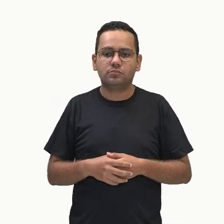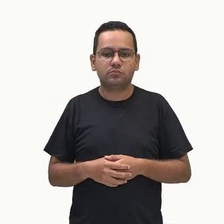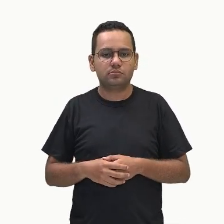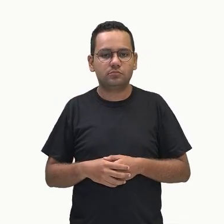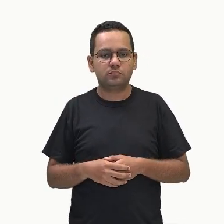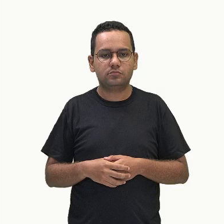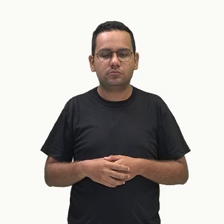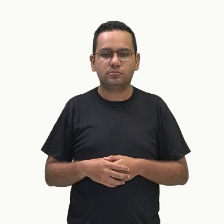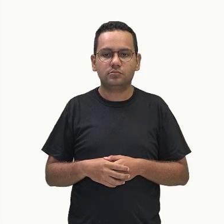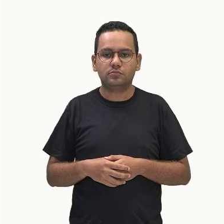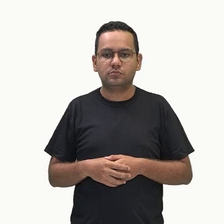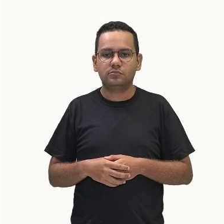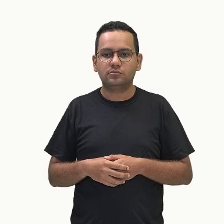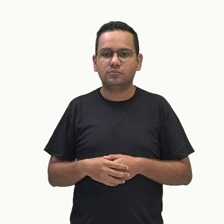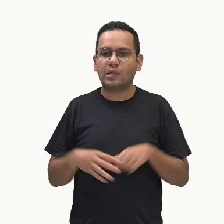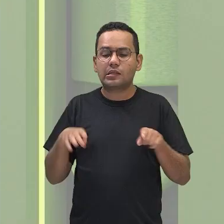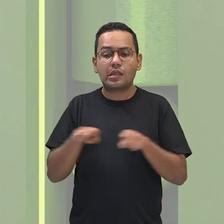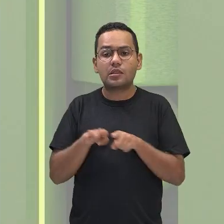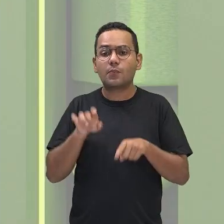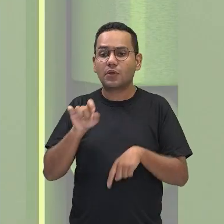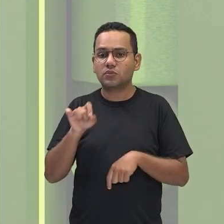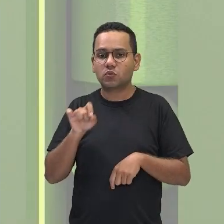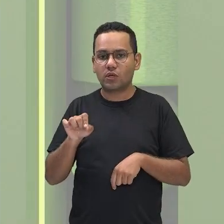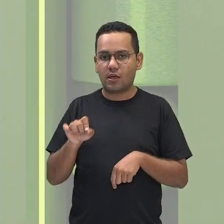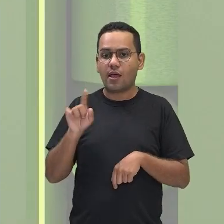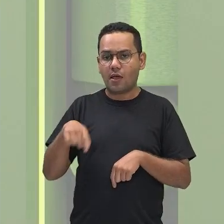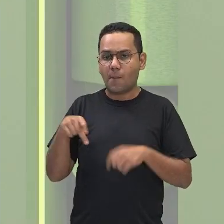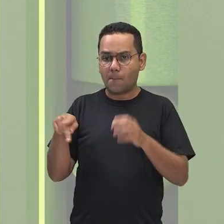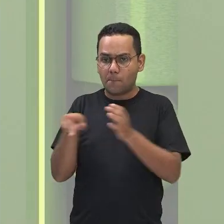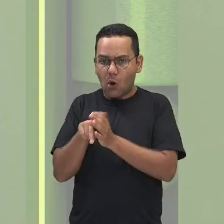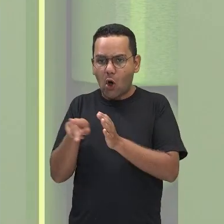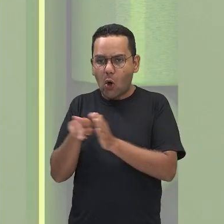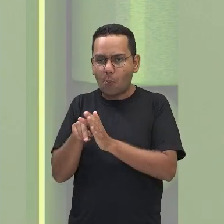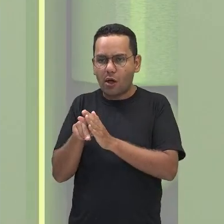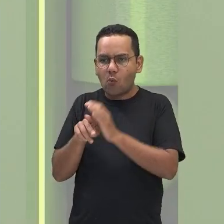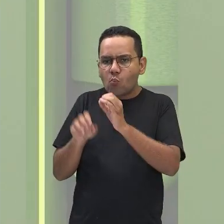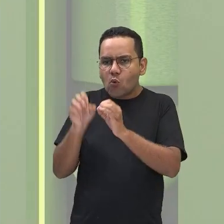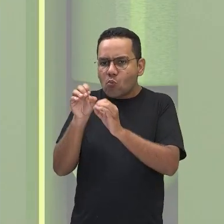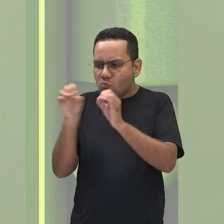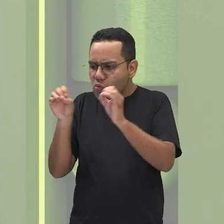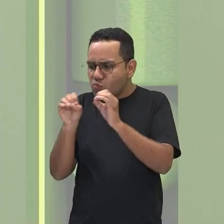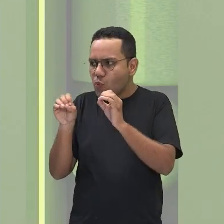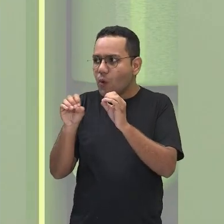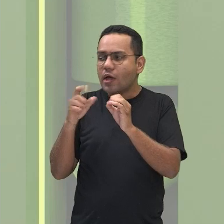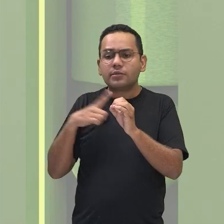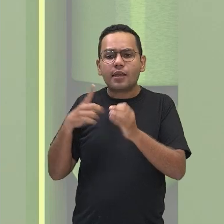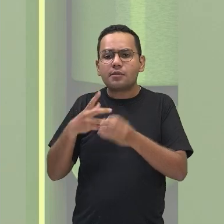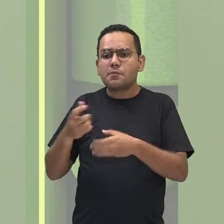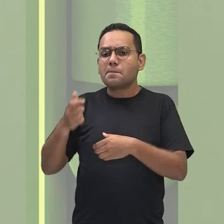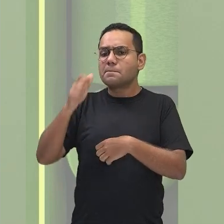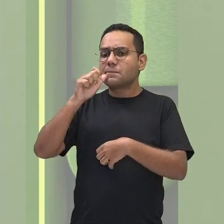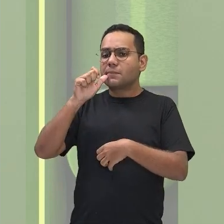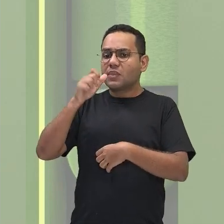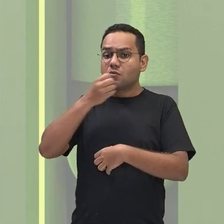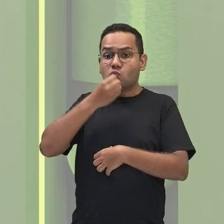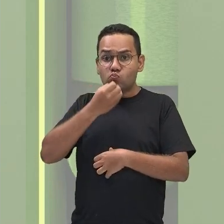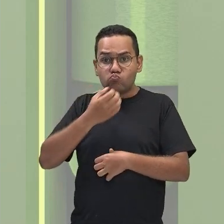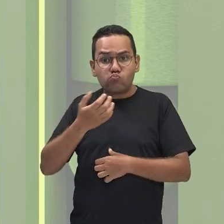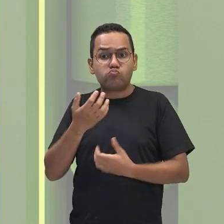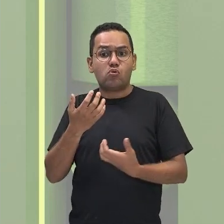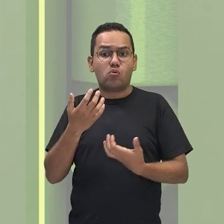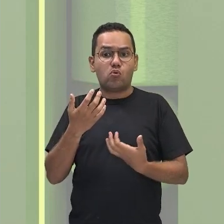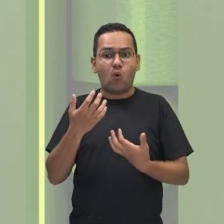também influência ali no sabor, na forma, né, que esse refrigerante vai ser recebido pelo organismo. A sensação